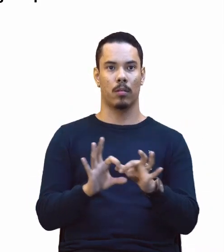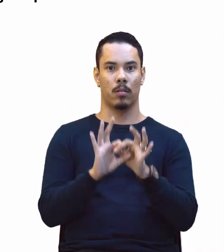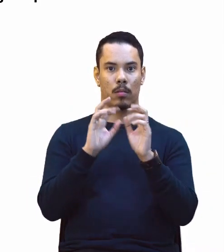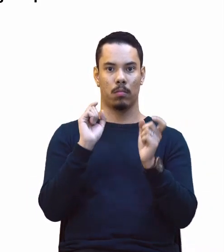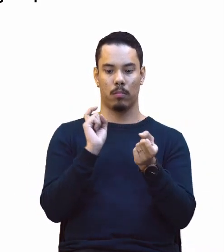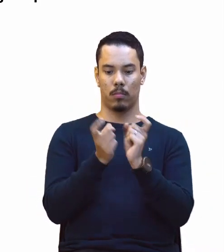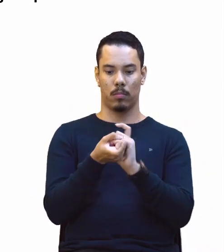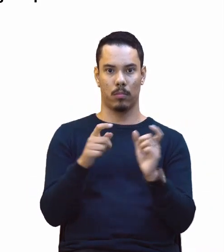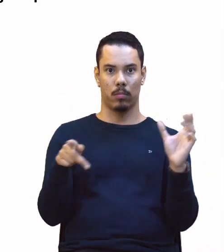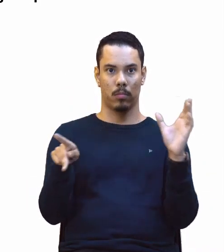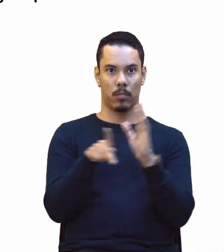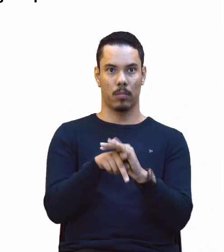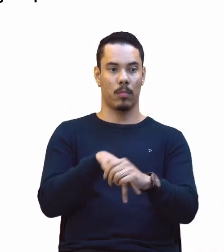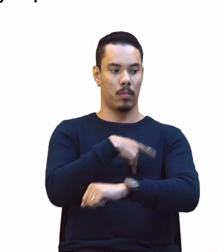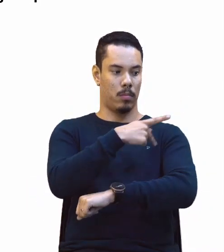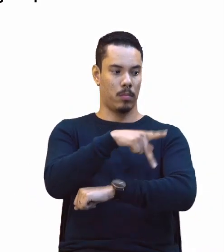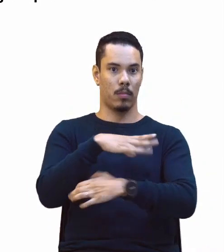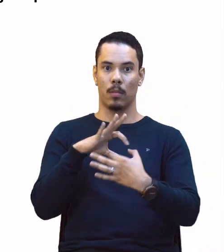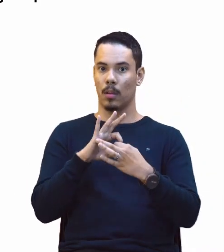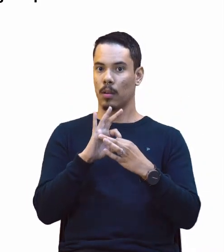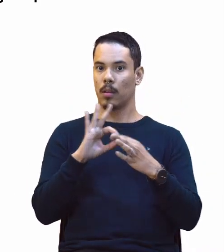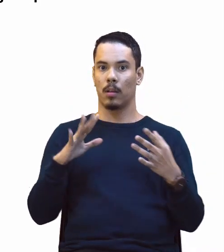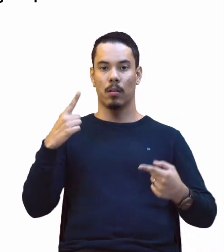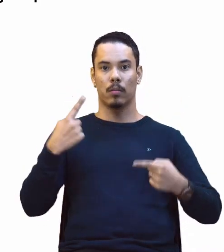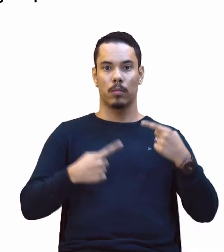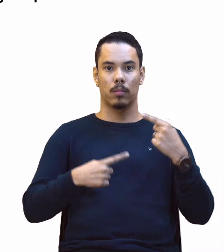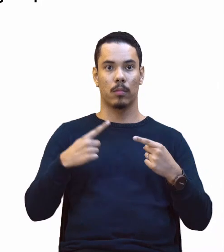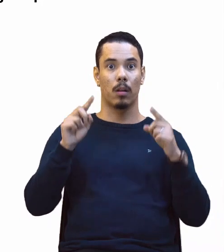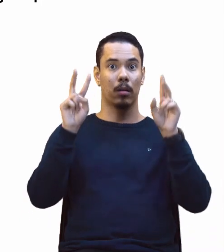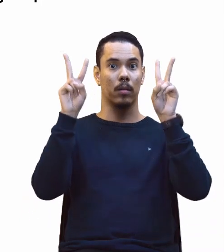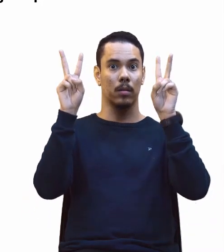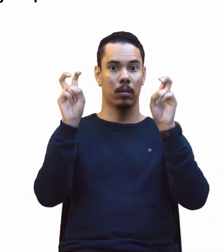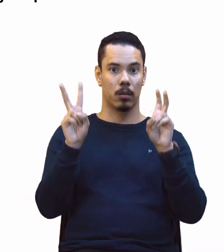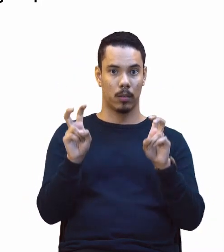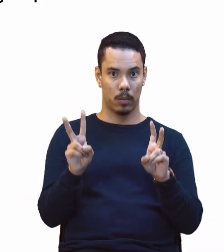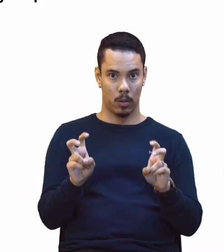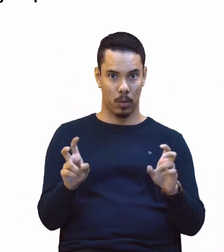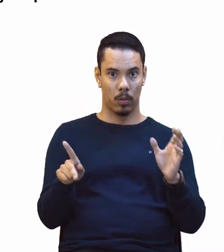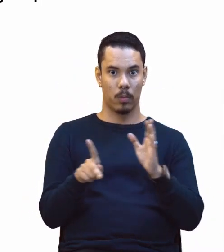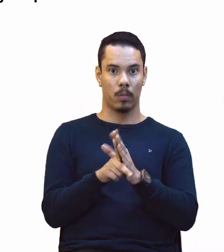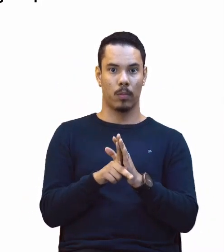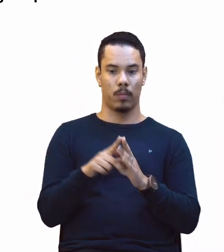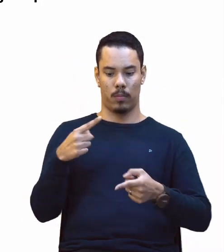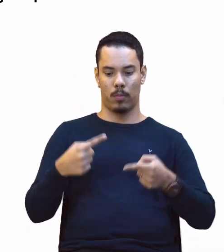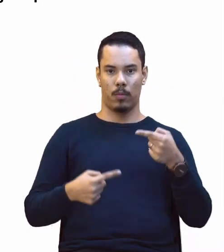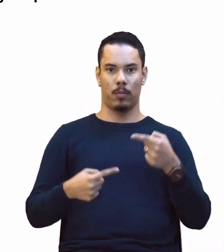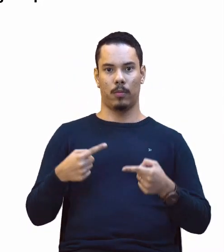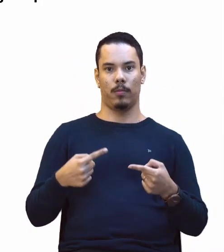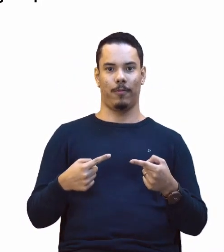praça pública para debater os assuntos políticos.